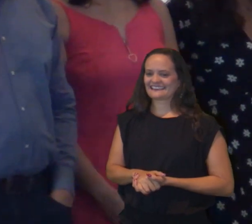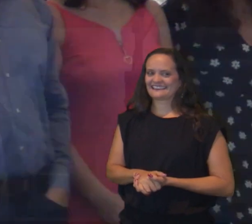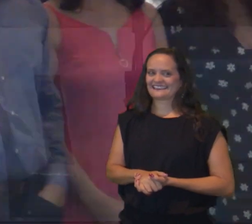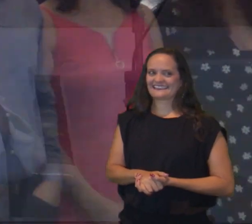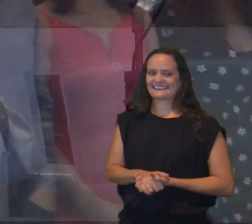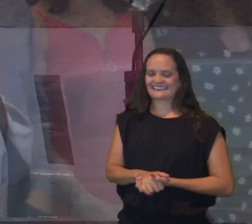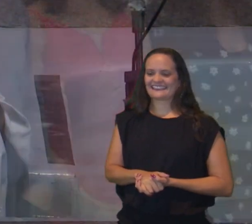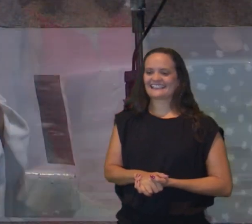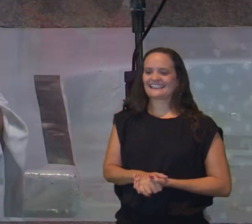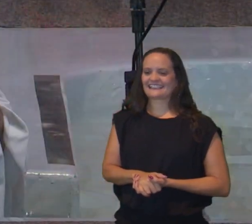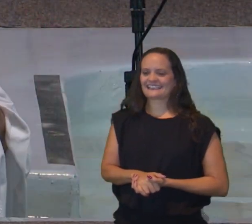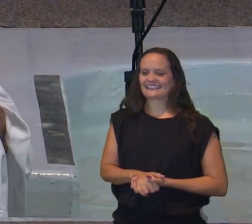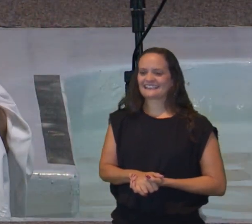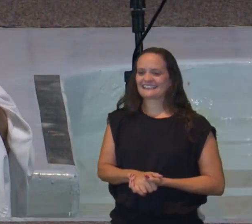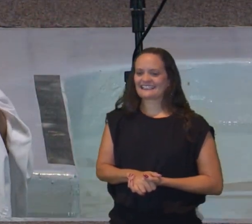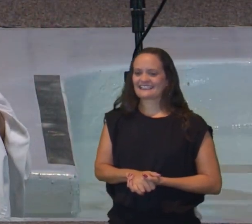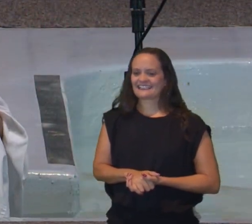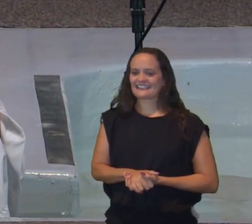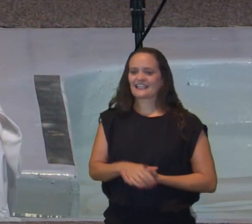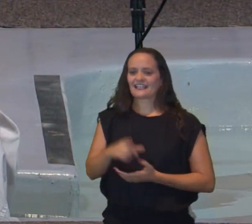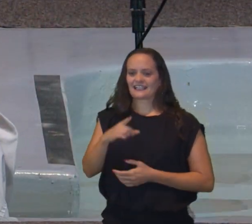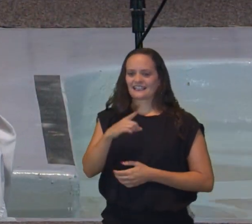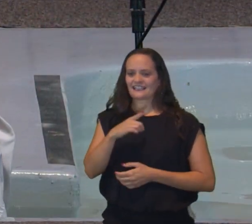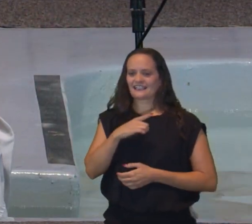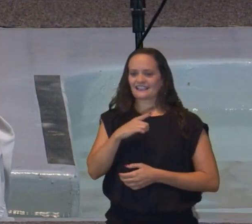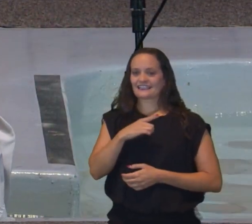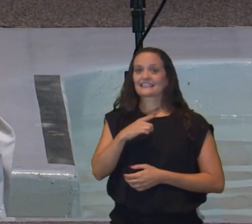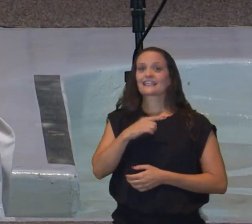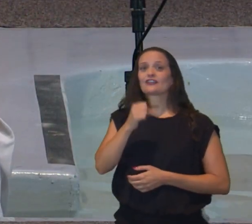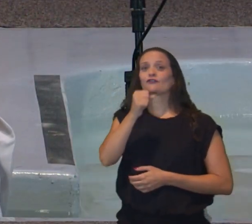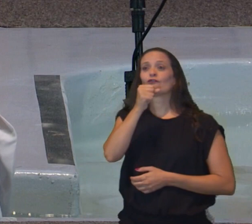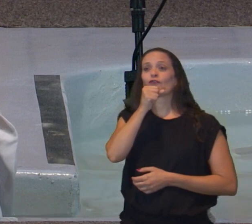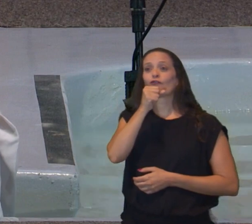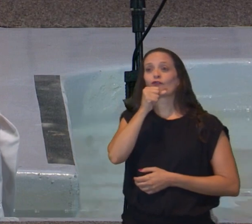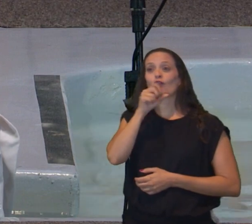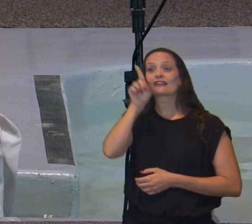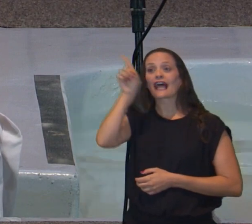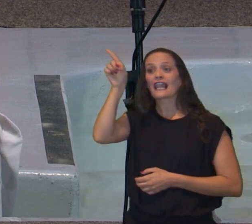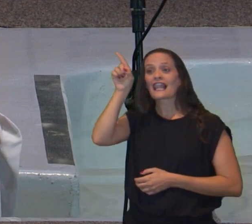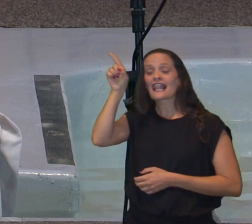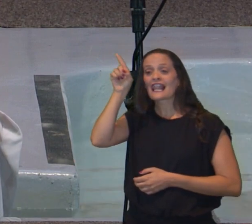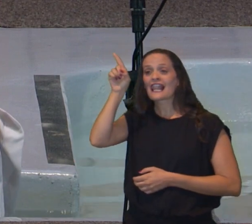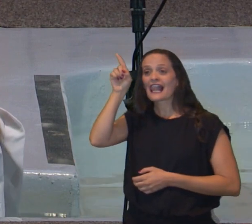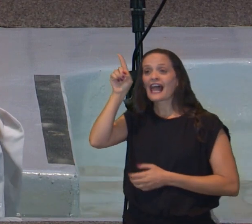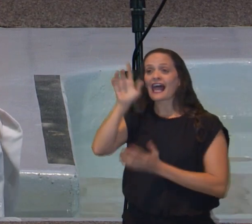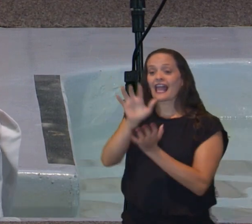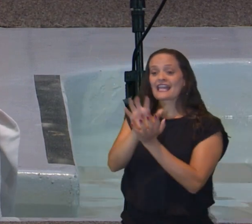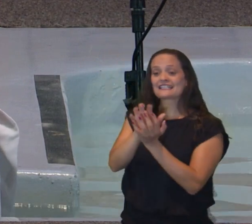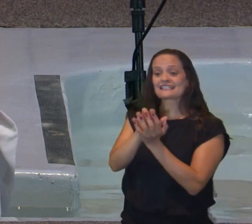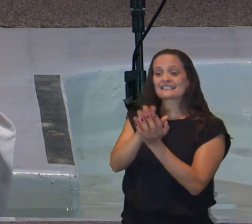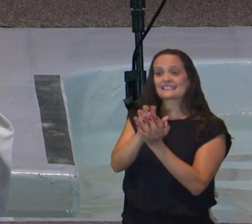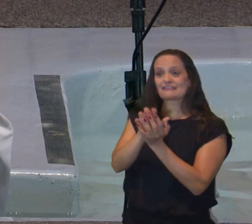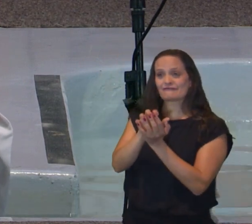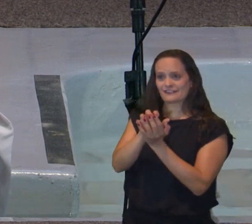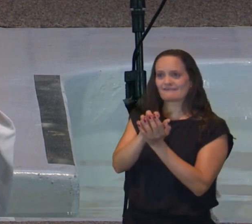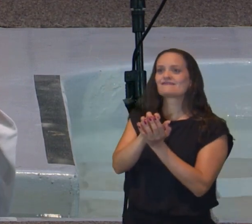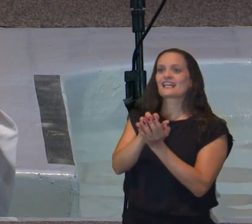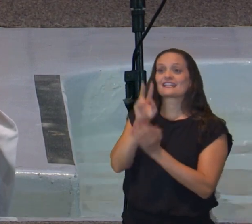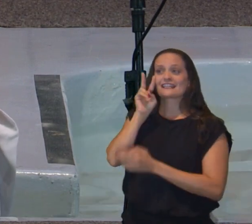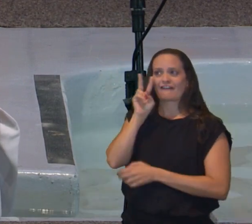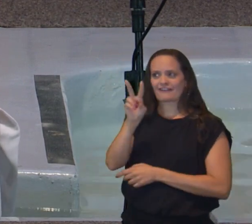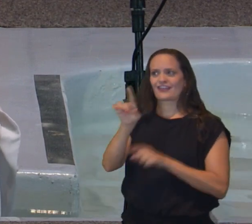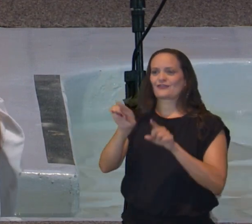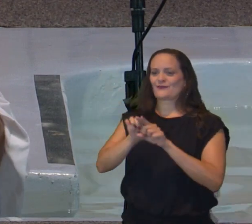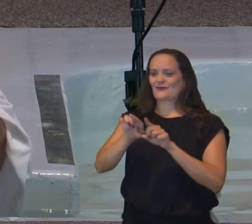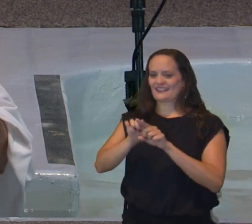O vovô também está assistindo lá do Recife, o pastor Natanael. Também está assistindo o culto,